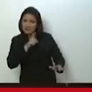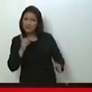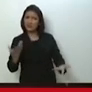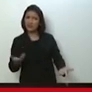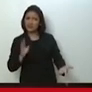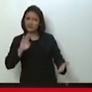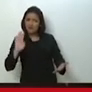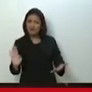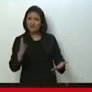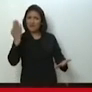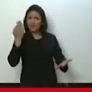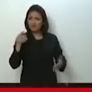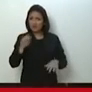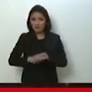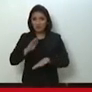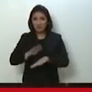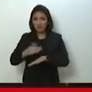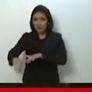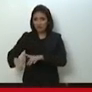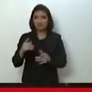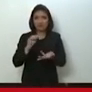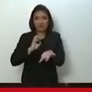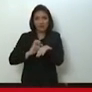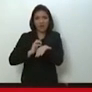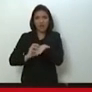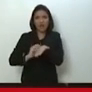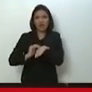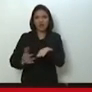eles escreveram tudo isso